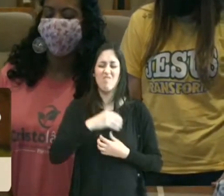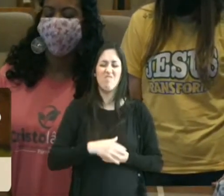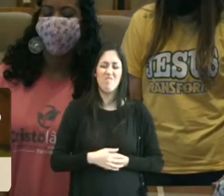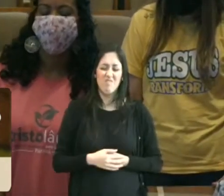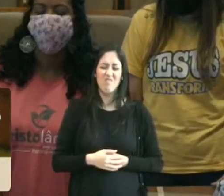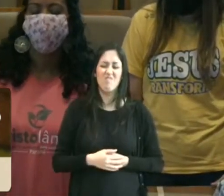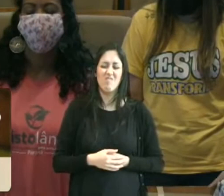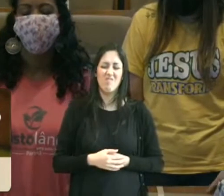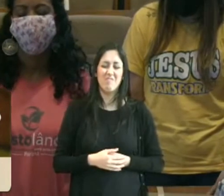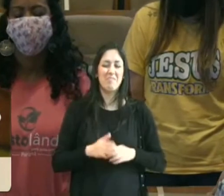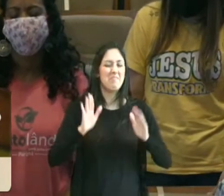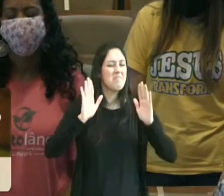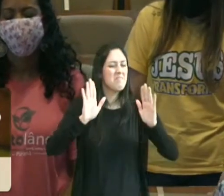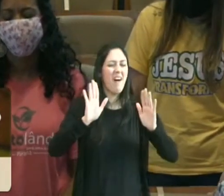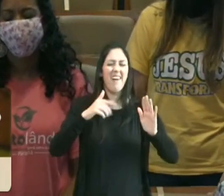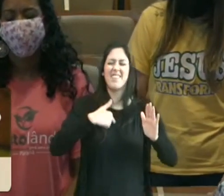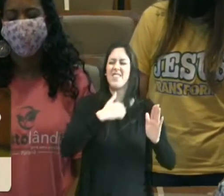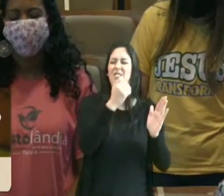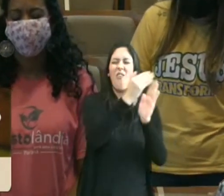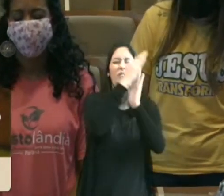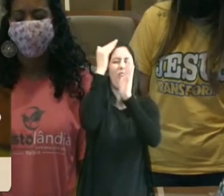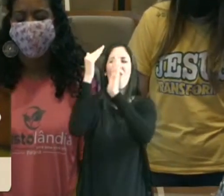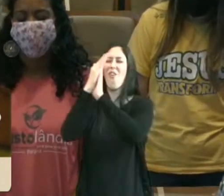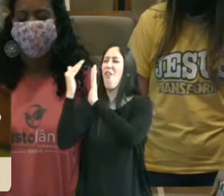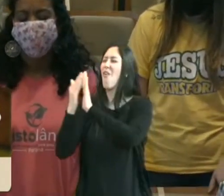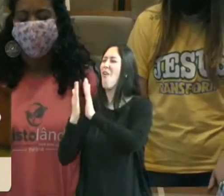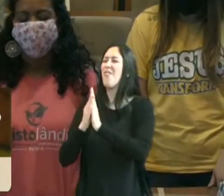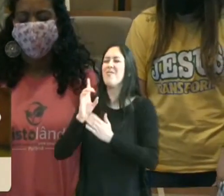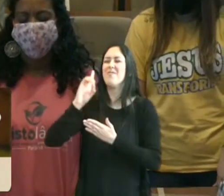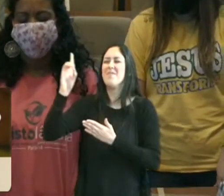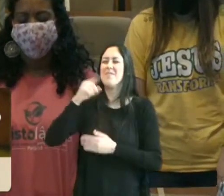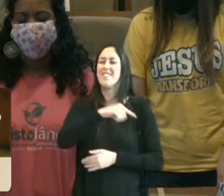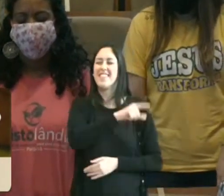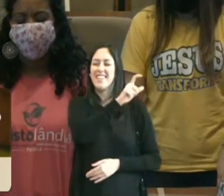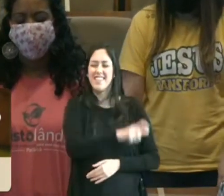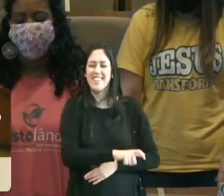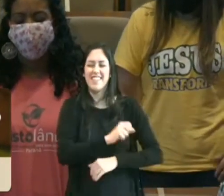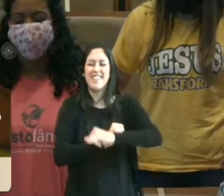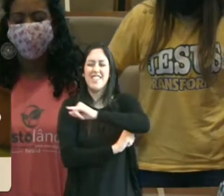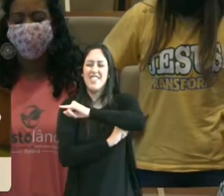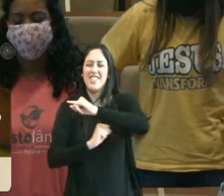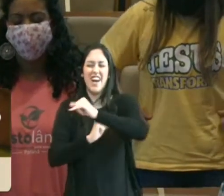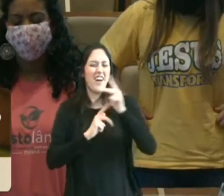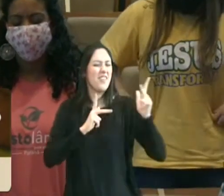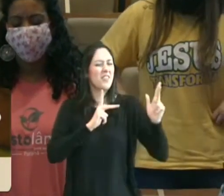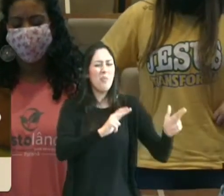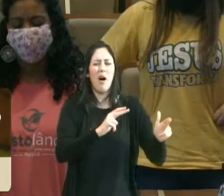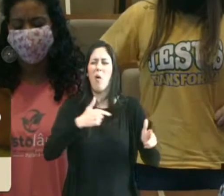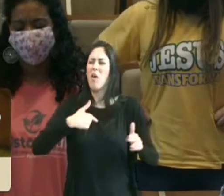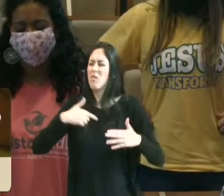Mas eu te louvo, Pai, porque como Jairo, um dia eu me prostrei aos teus